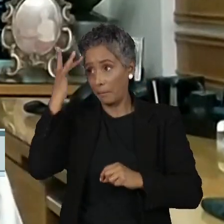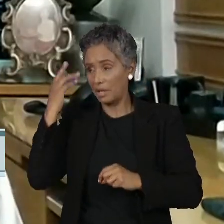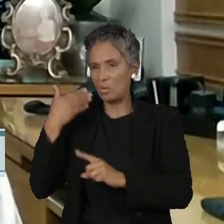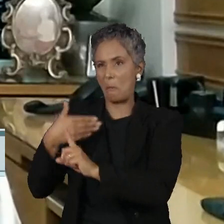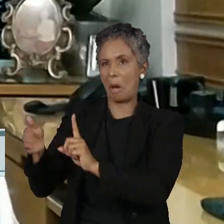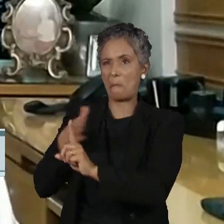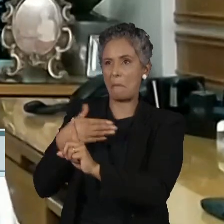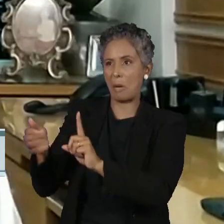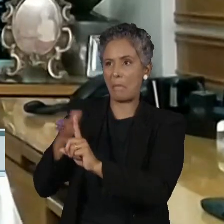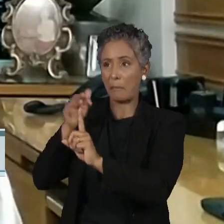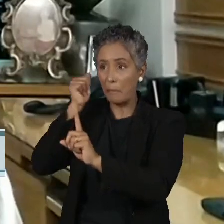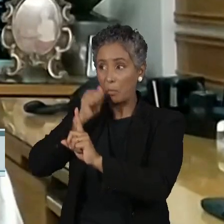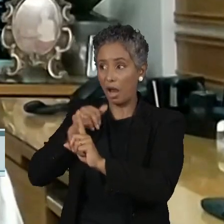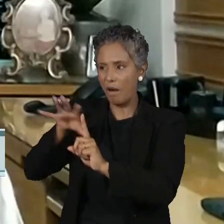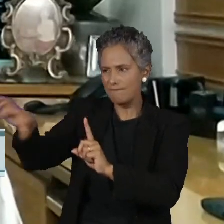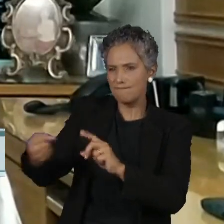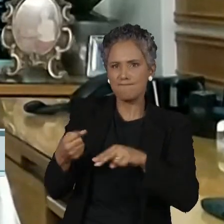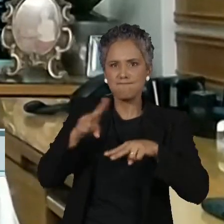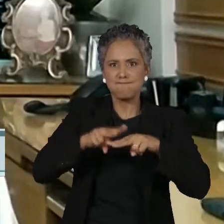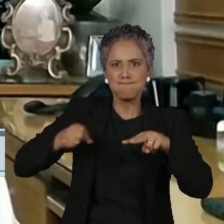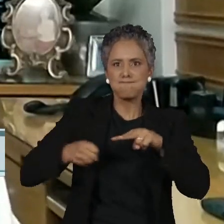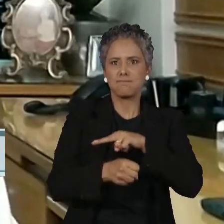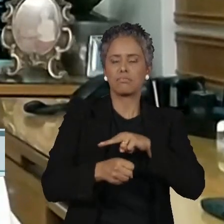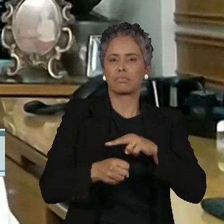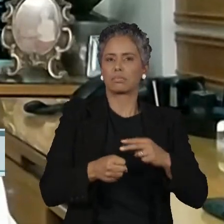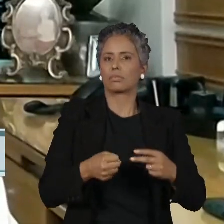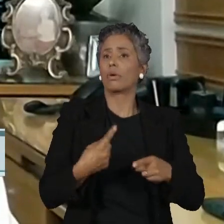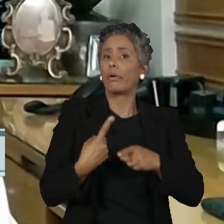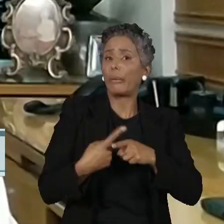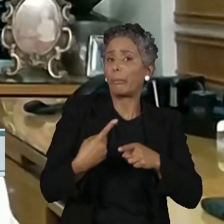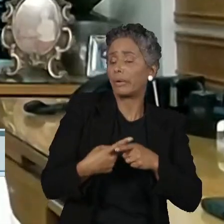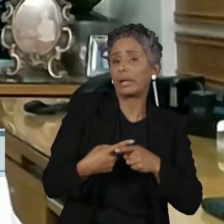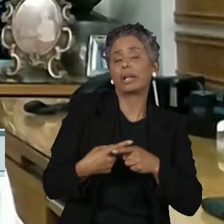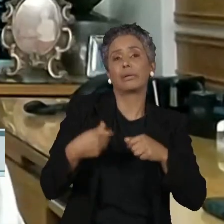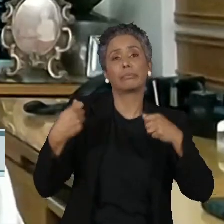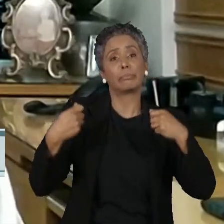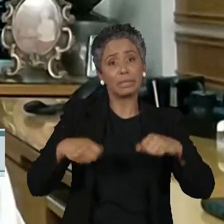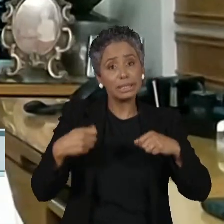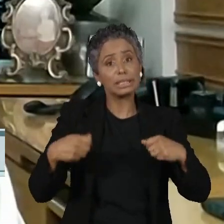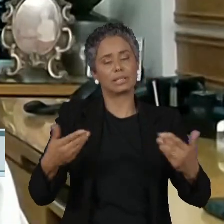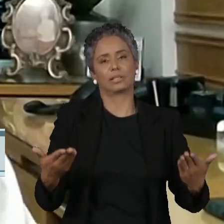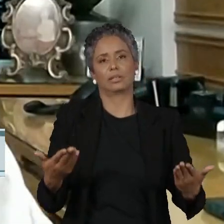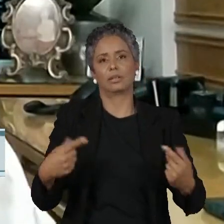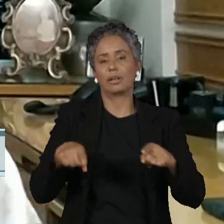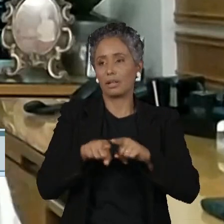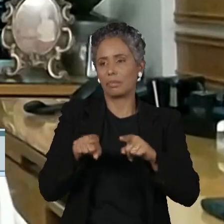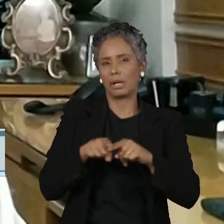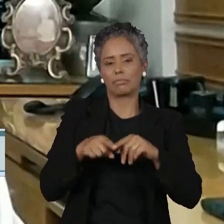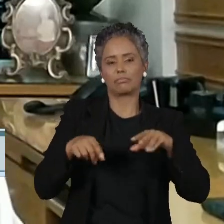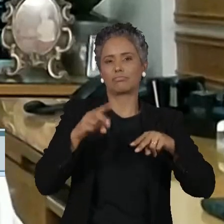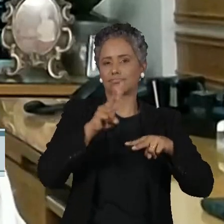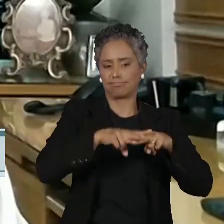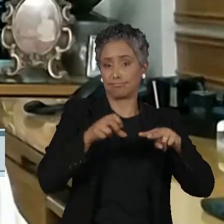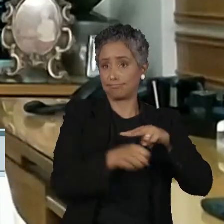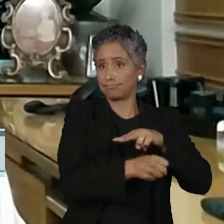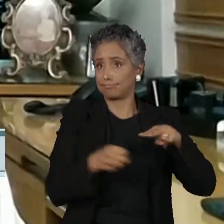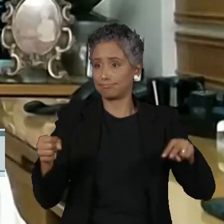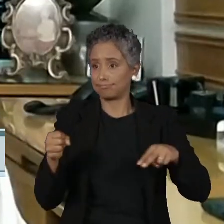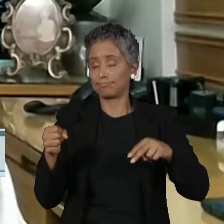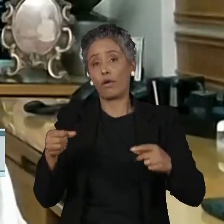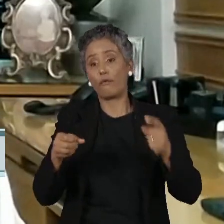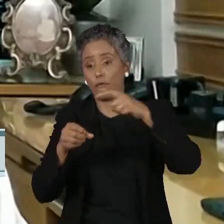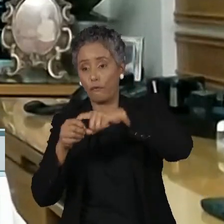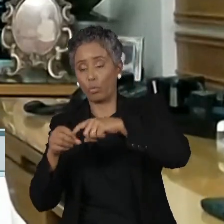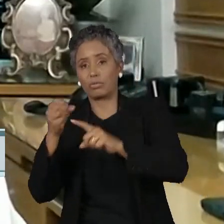a obrigatoriedade desse agressor fazer a ressocialização para ser reintegrado na sociedade, para